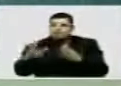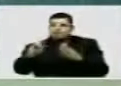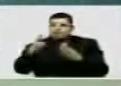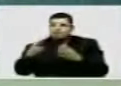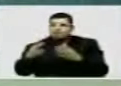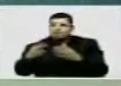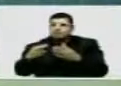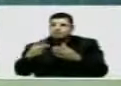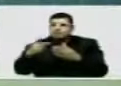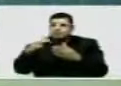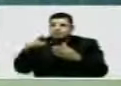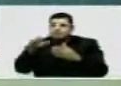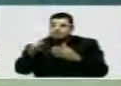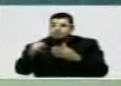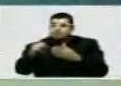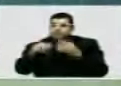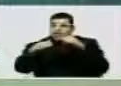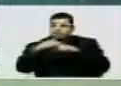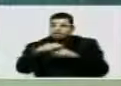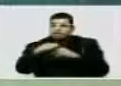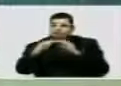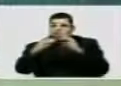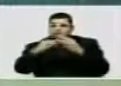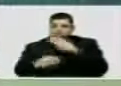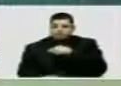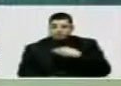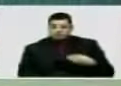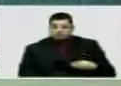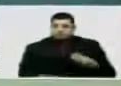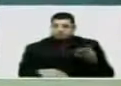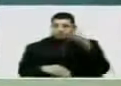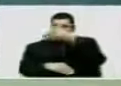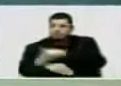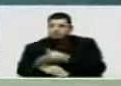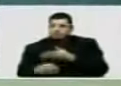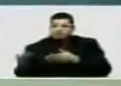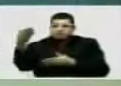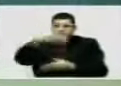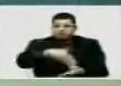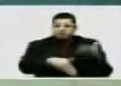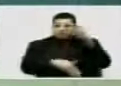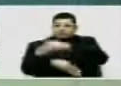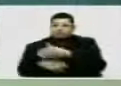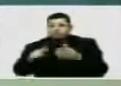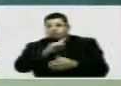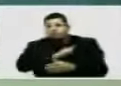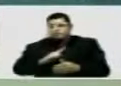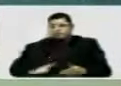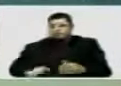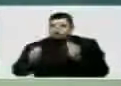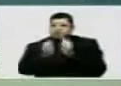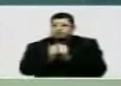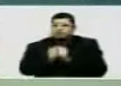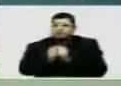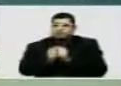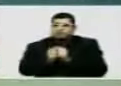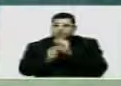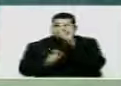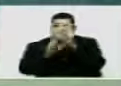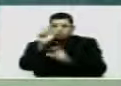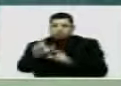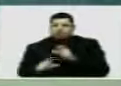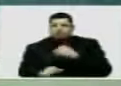ou lá no pátio, embaixo do ministério, chegando e saindo com o governador, são